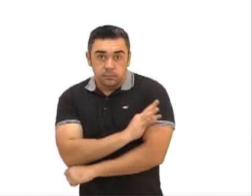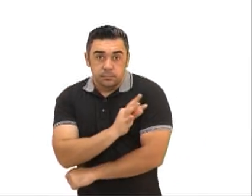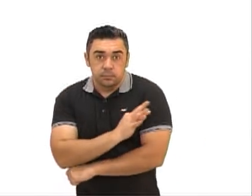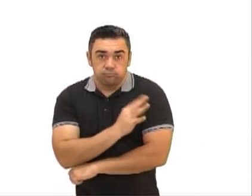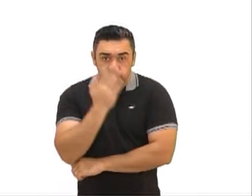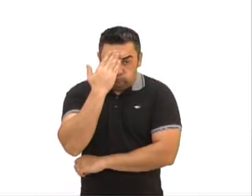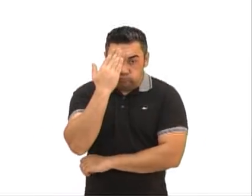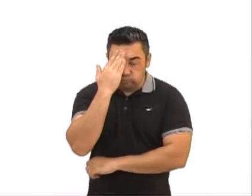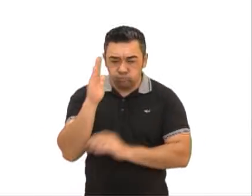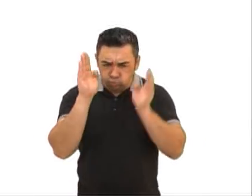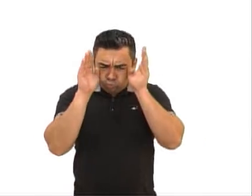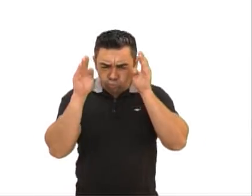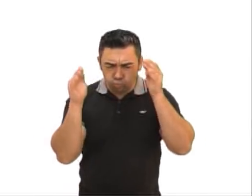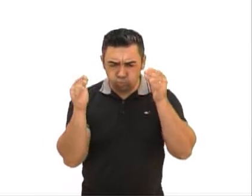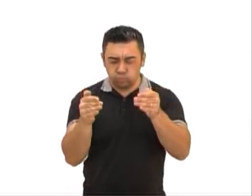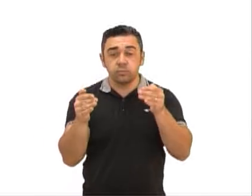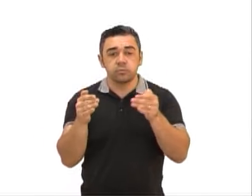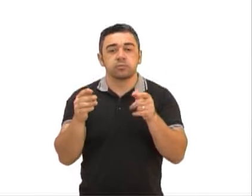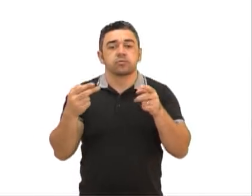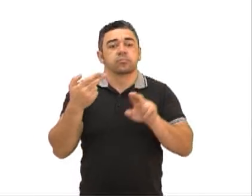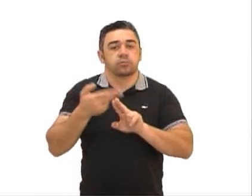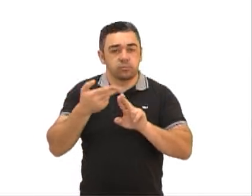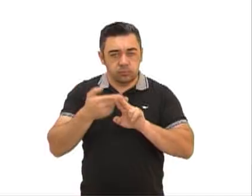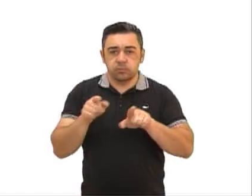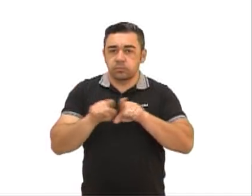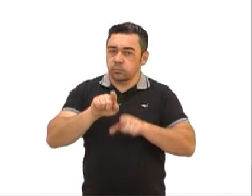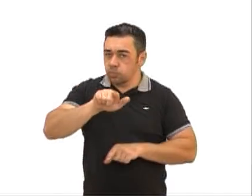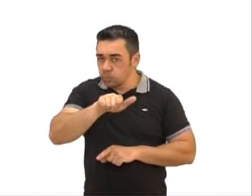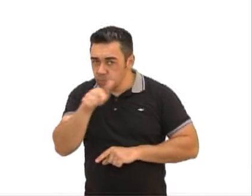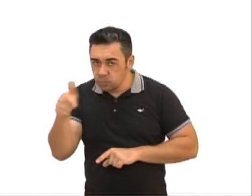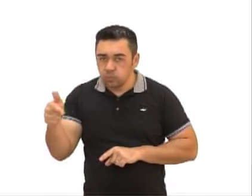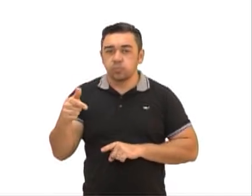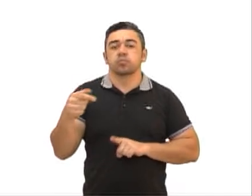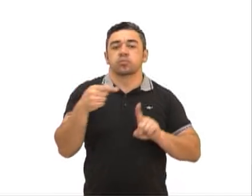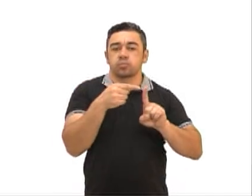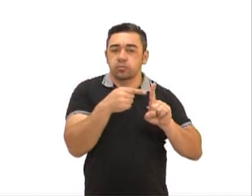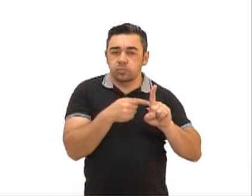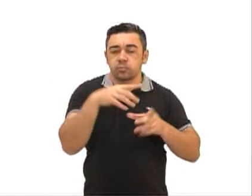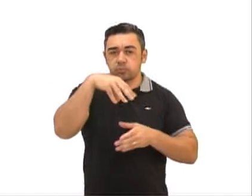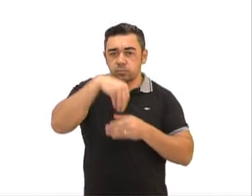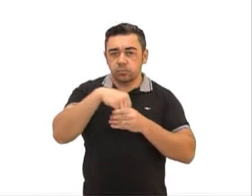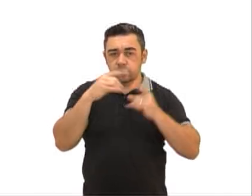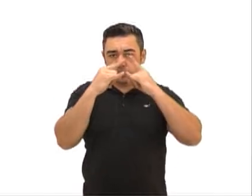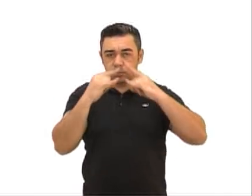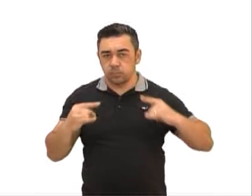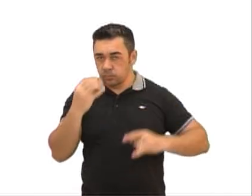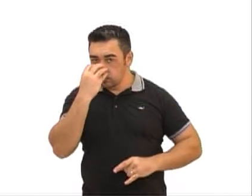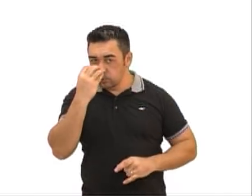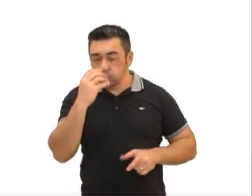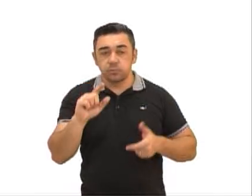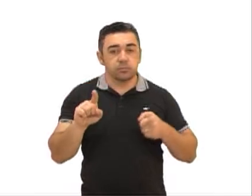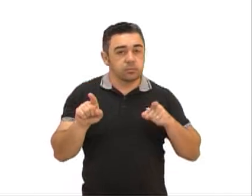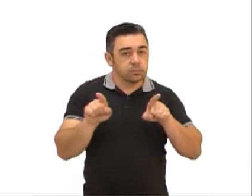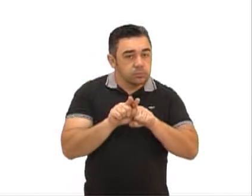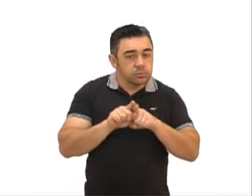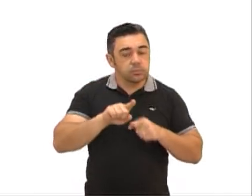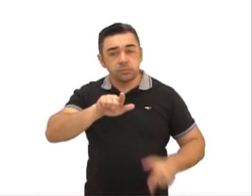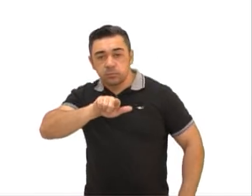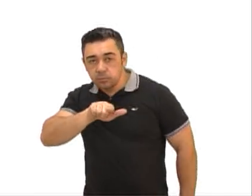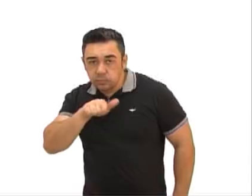técnicas são utilizadas em outras modalidades circenses e em outras